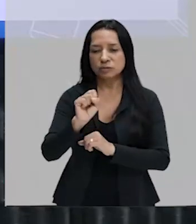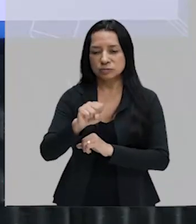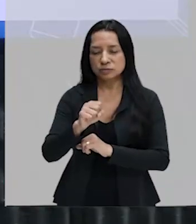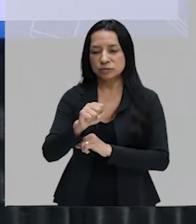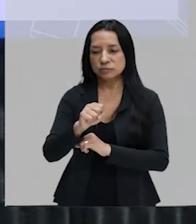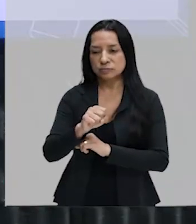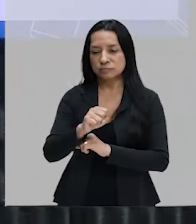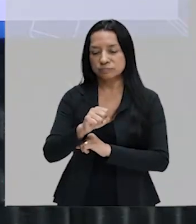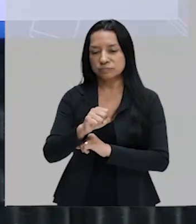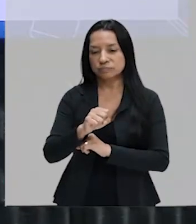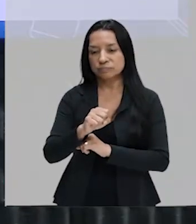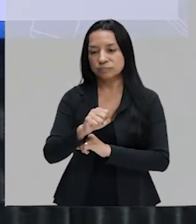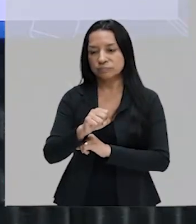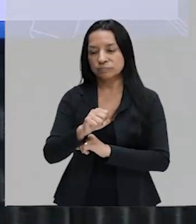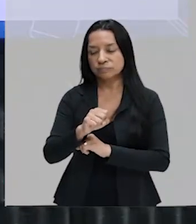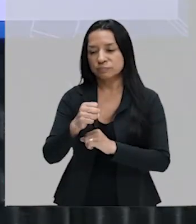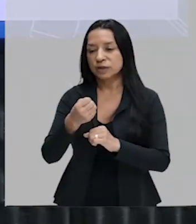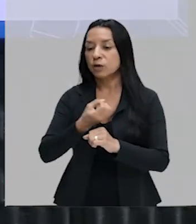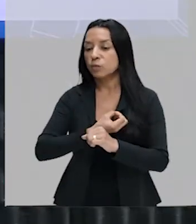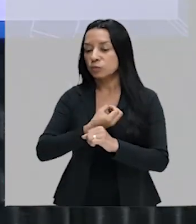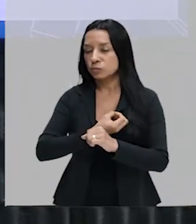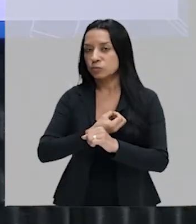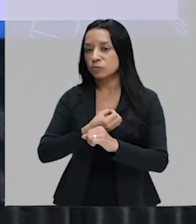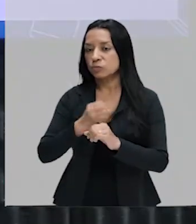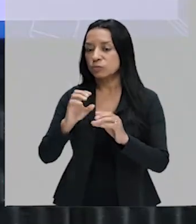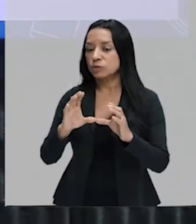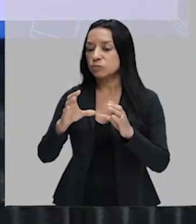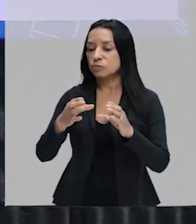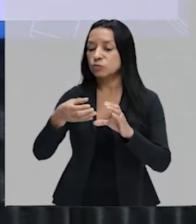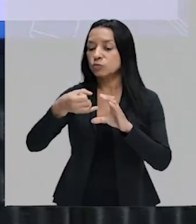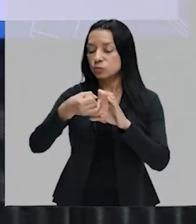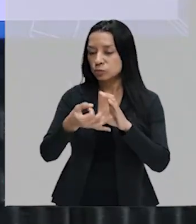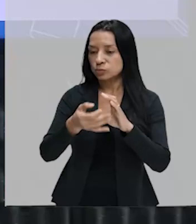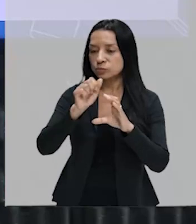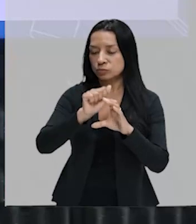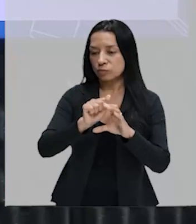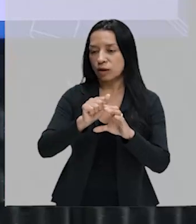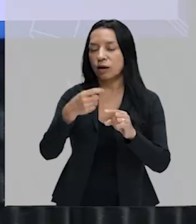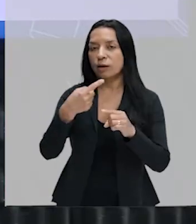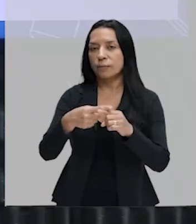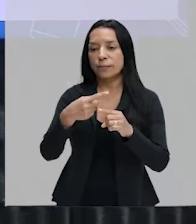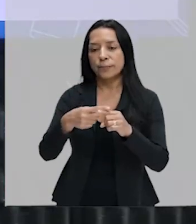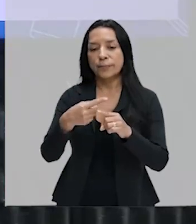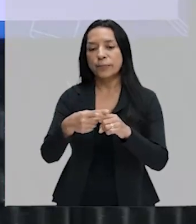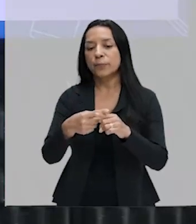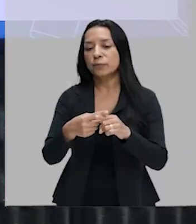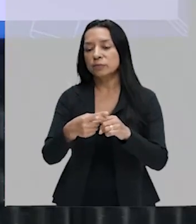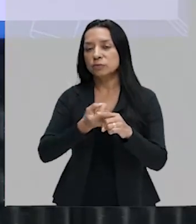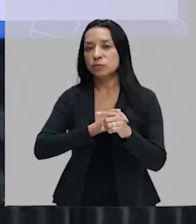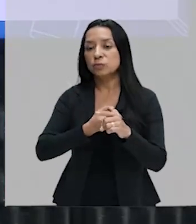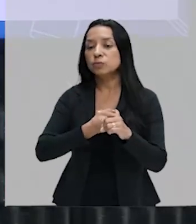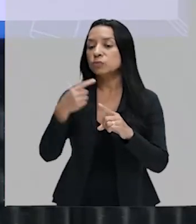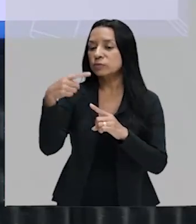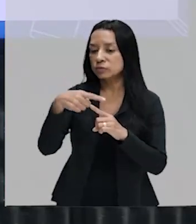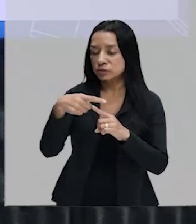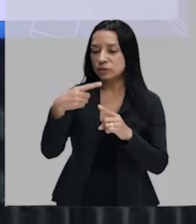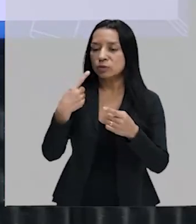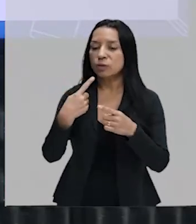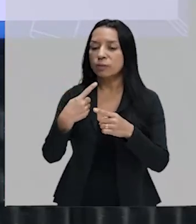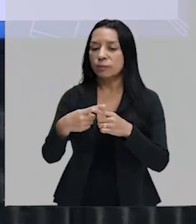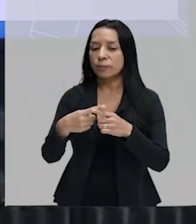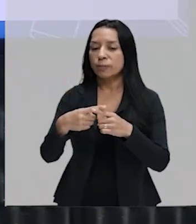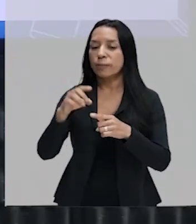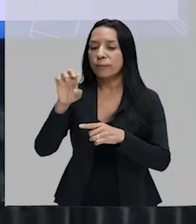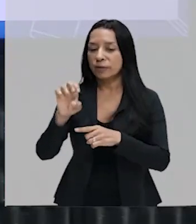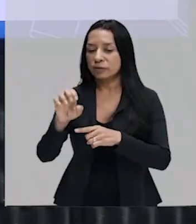-4, ele é um elemento do conjunto A, porque ele é um número inteiro. Então, -4 pertence a A.